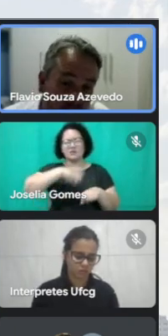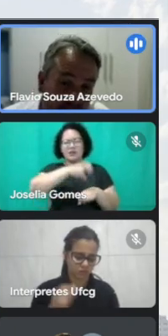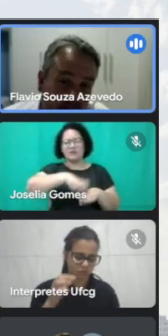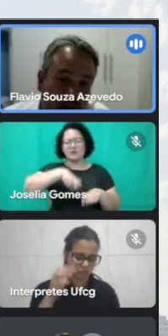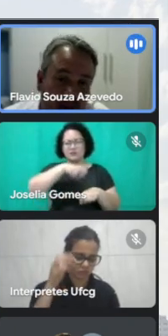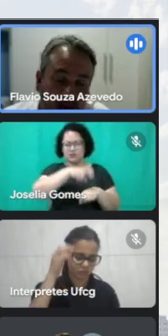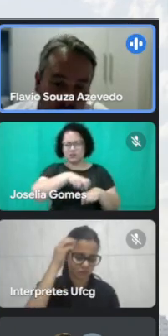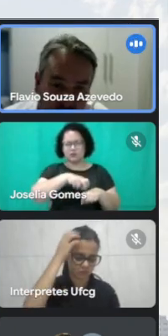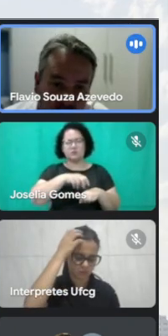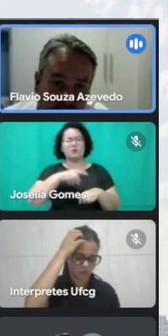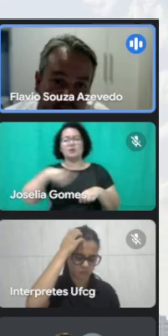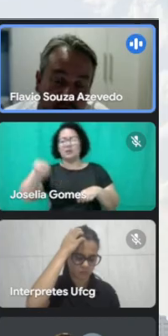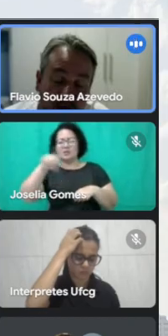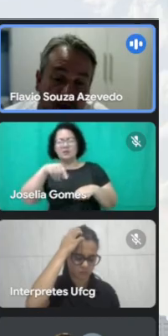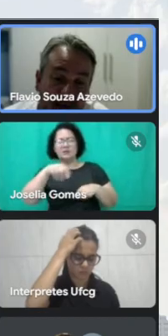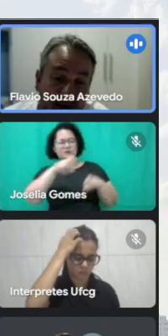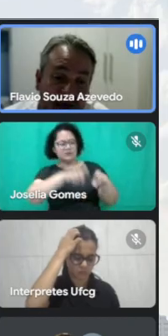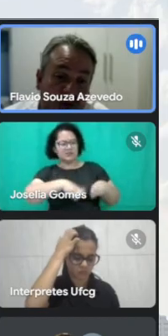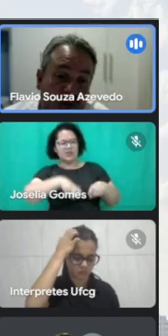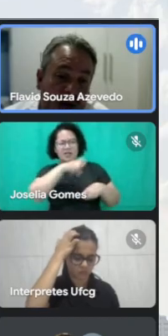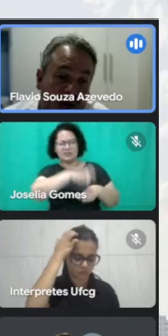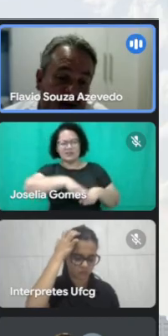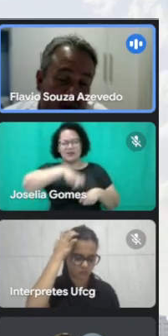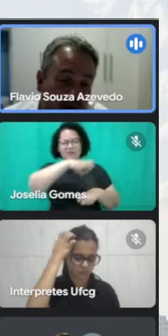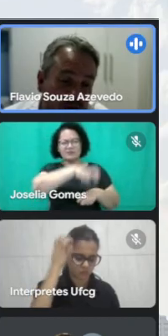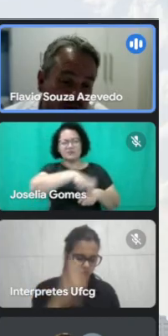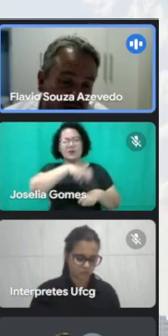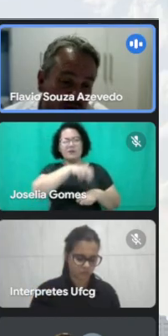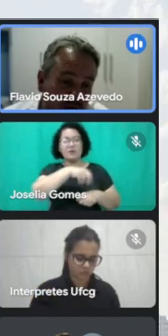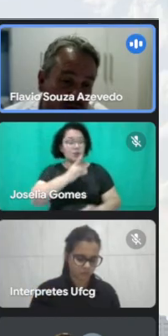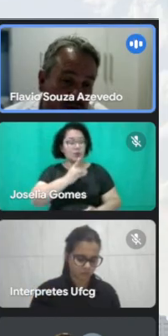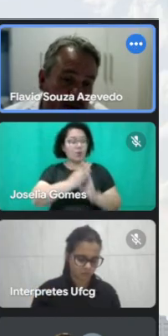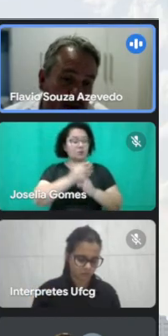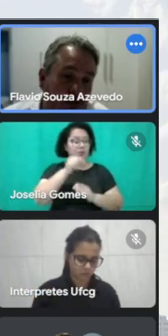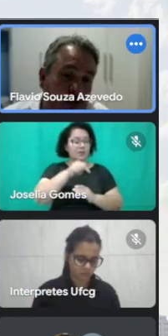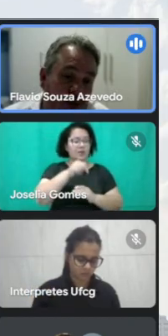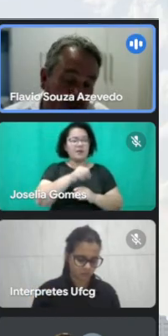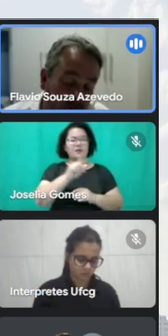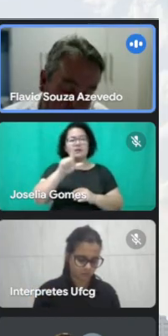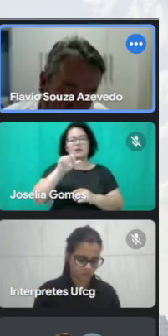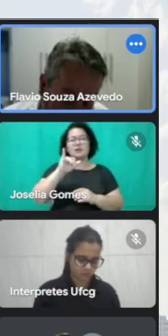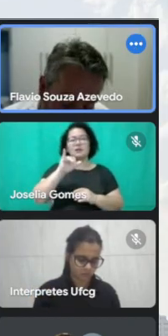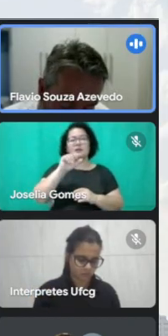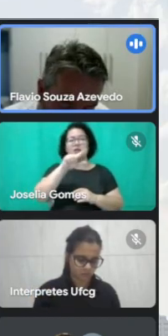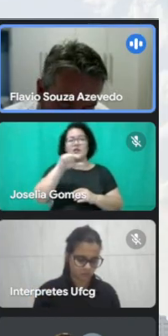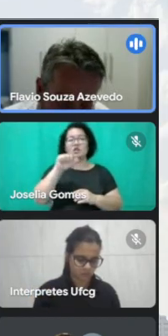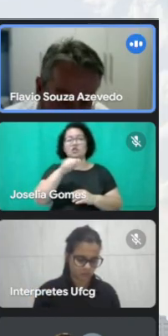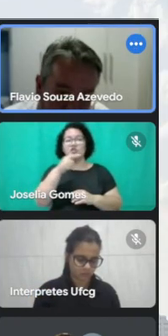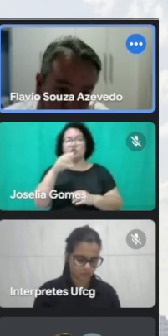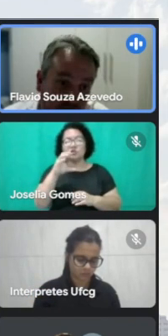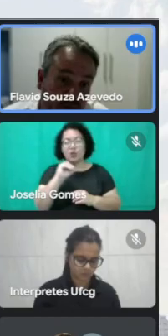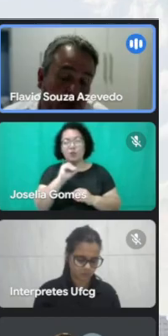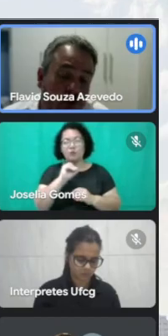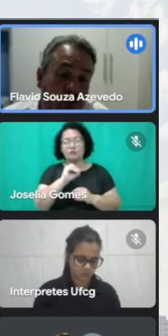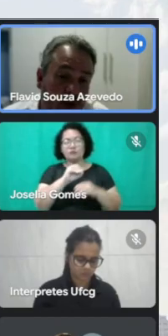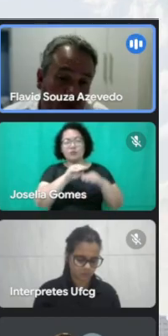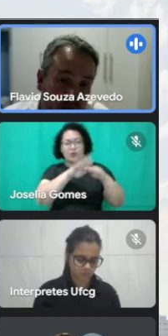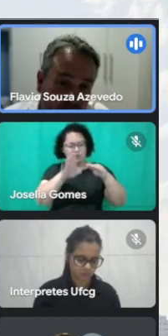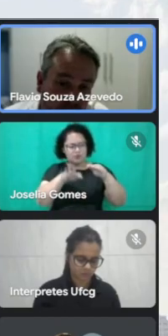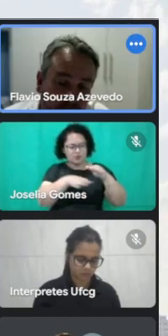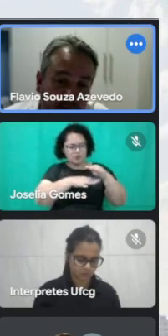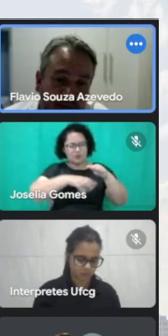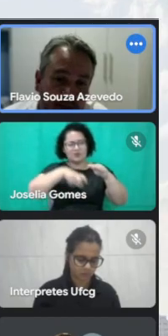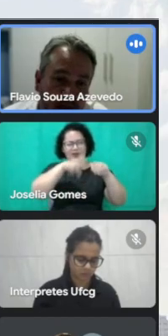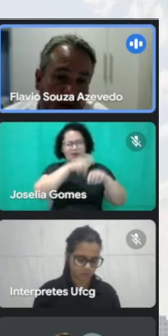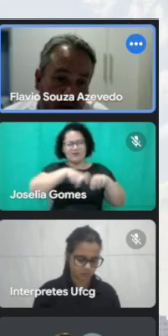estavam escavando, né, nas conversas lá que eu tive, eles encontraram nessa área um lixão, né, um lixão enterrado. Então, foi um